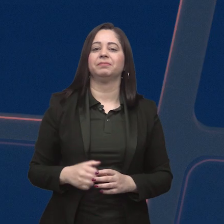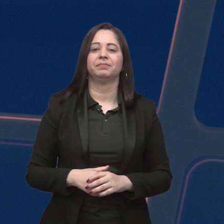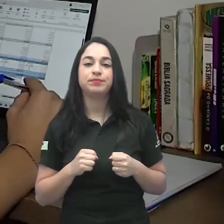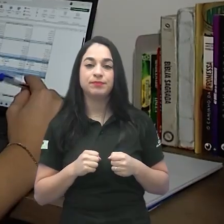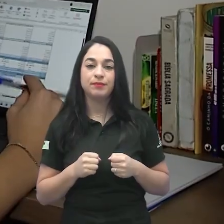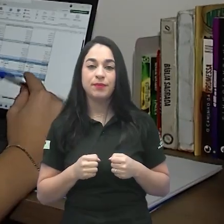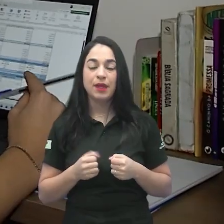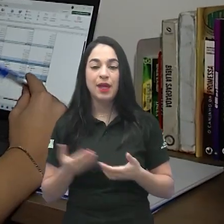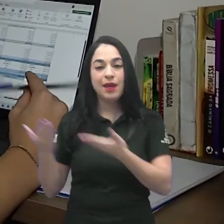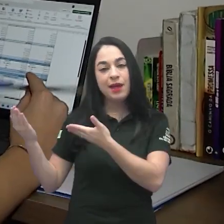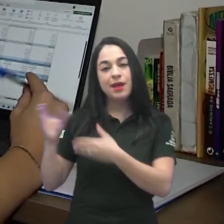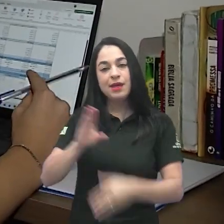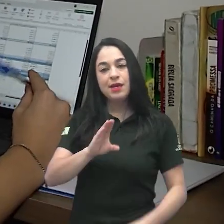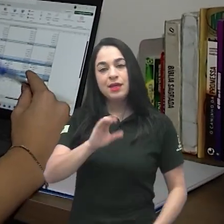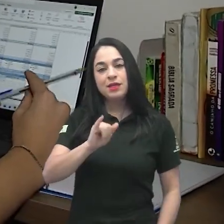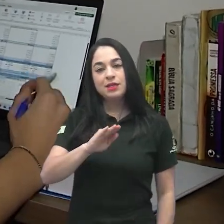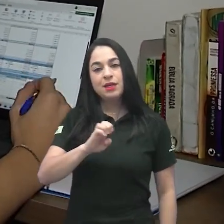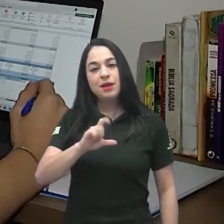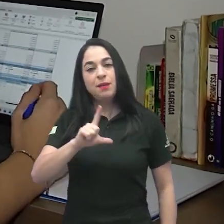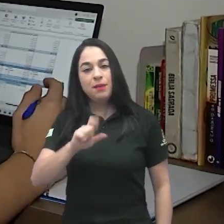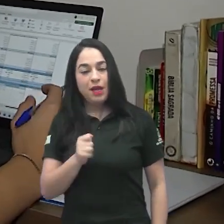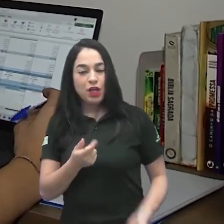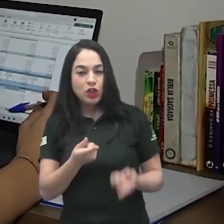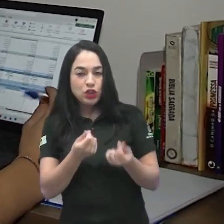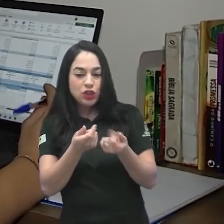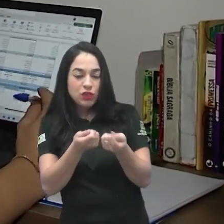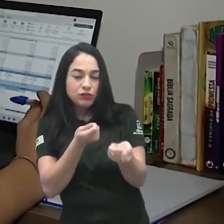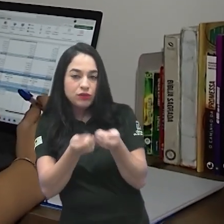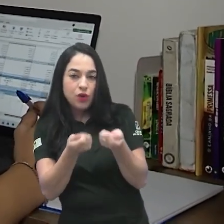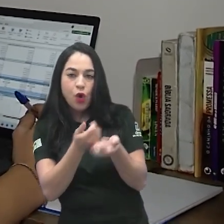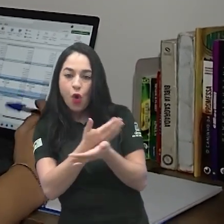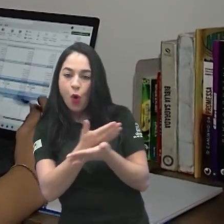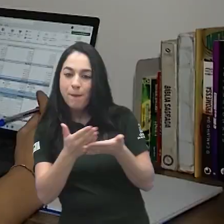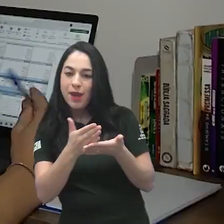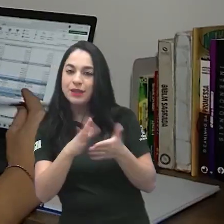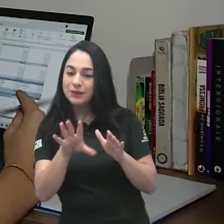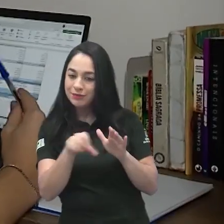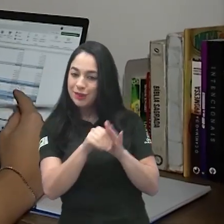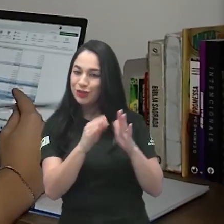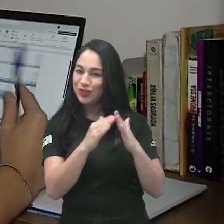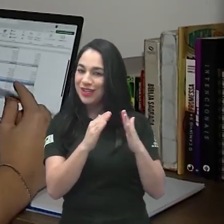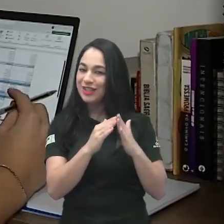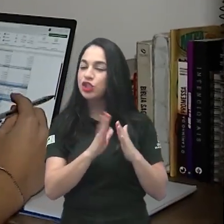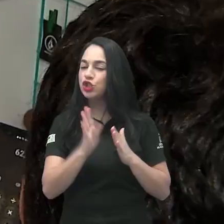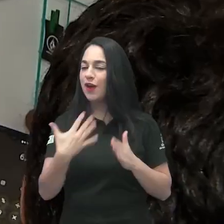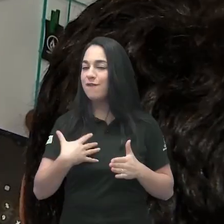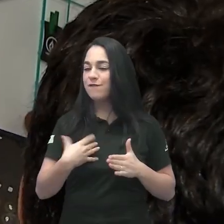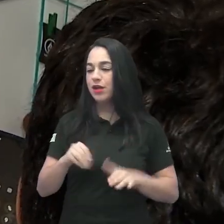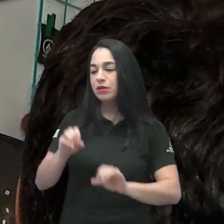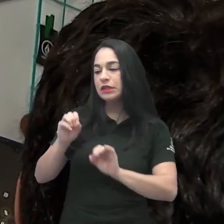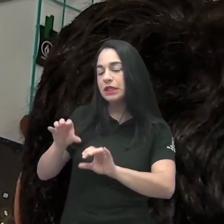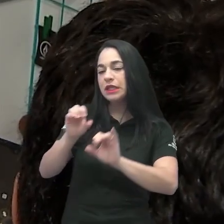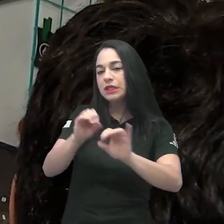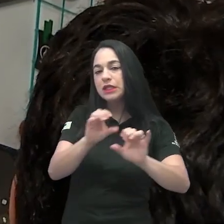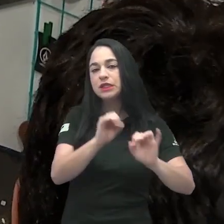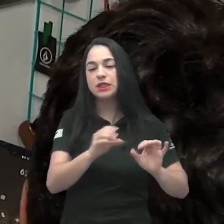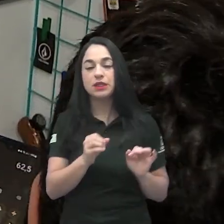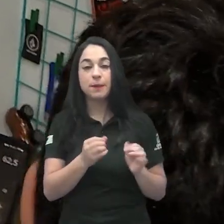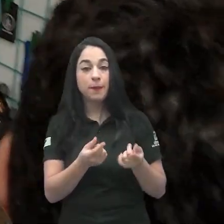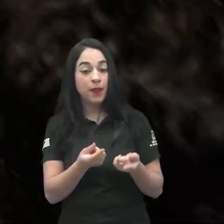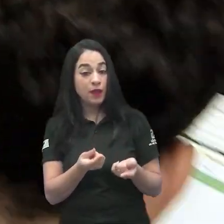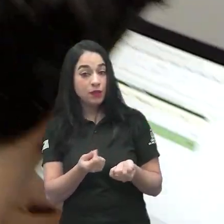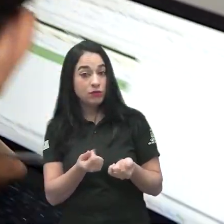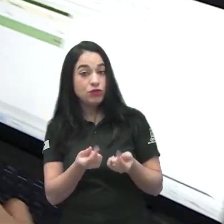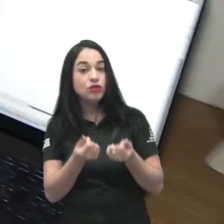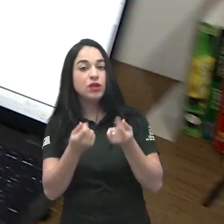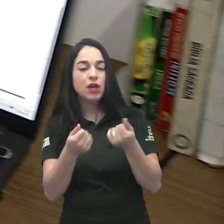endividamento. Para a Cibele, a educação financeira começa dentro de casa. Desde cedo, ela ensina